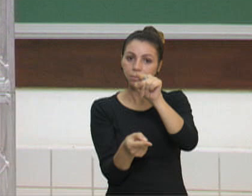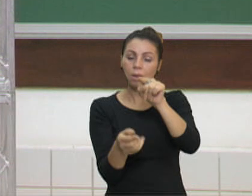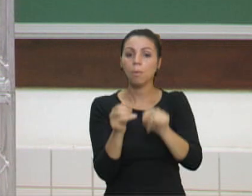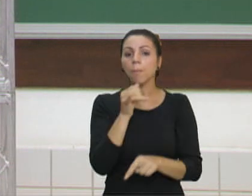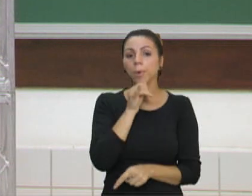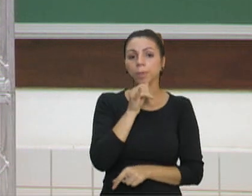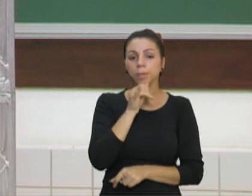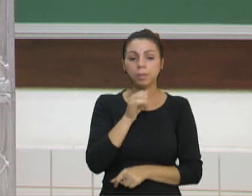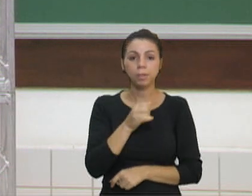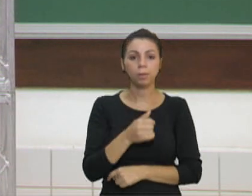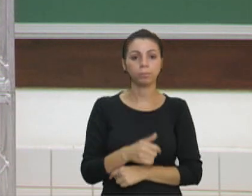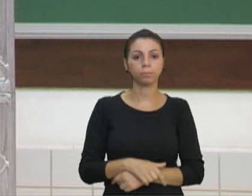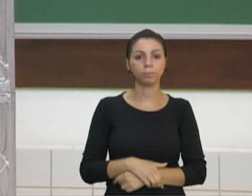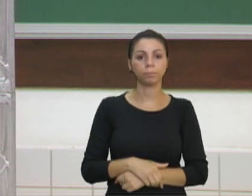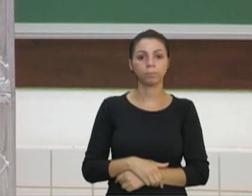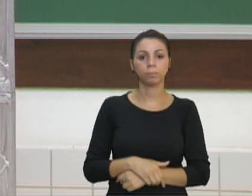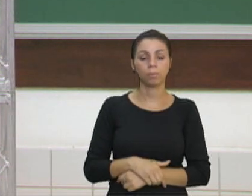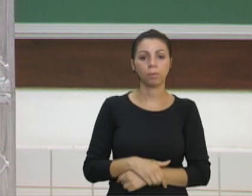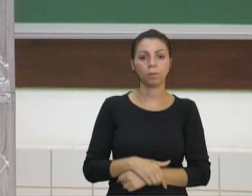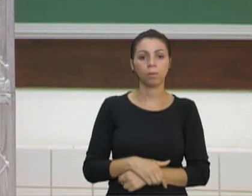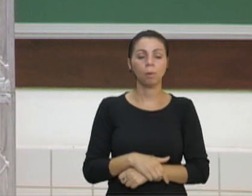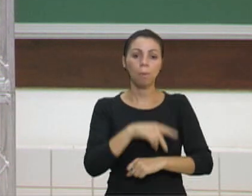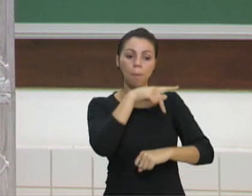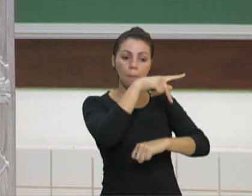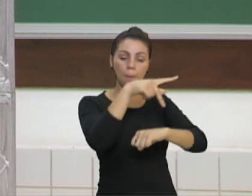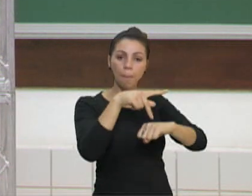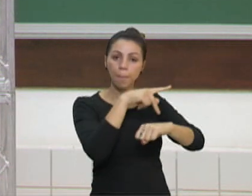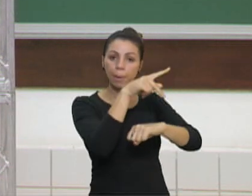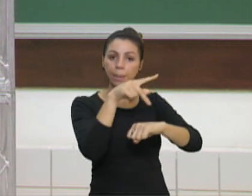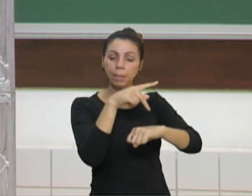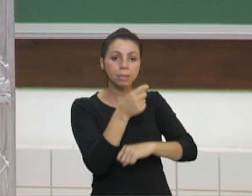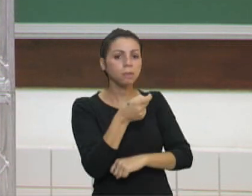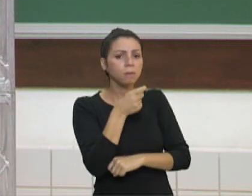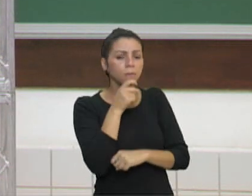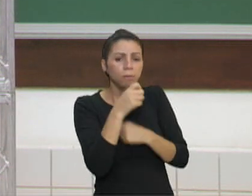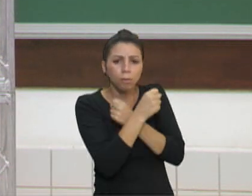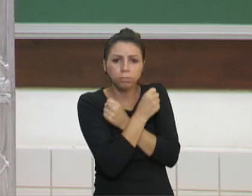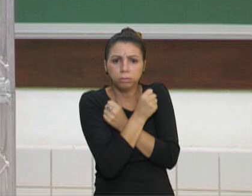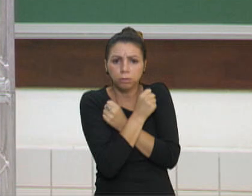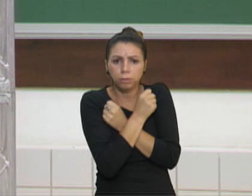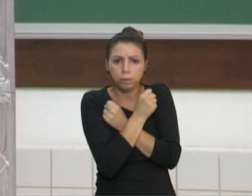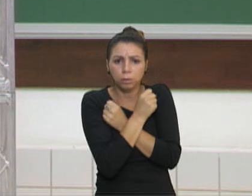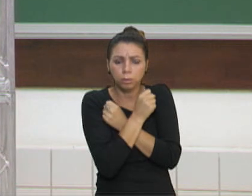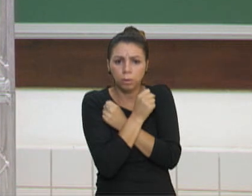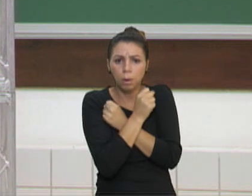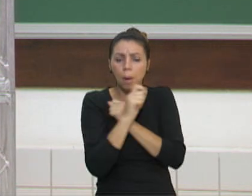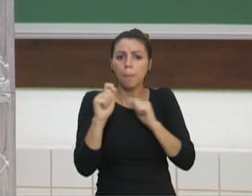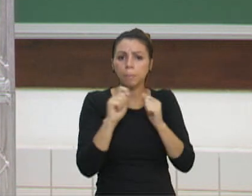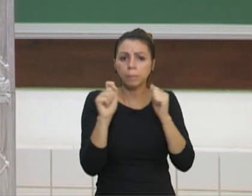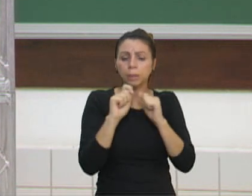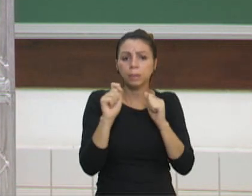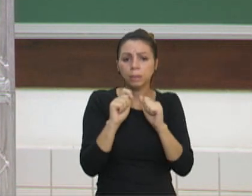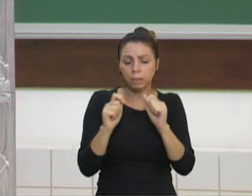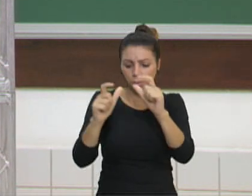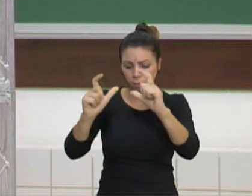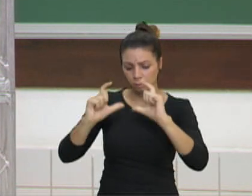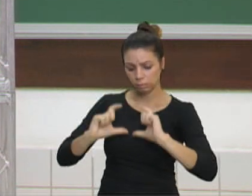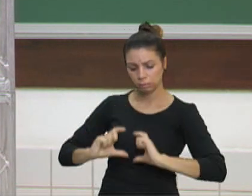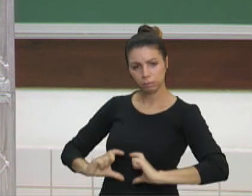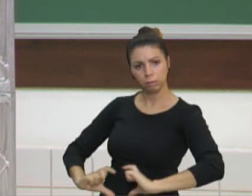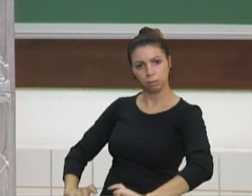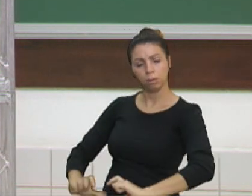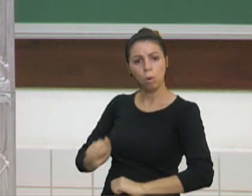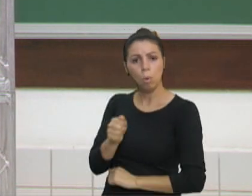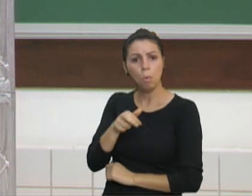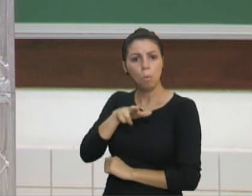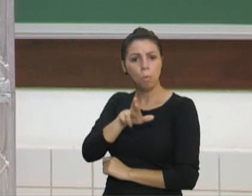a temperatura é baixa, as pessoas instalariam um ar-condicionado mais próximas ao chão, para que o